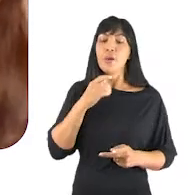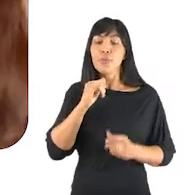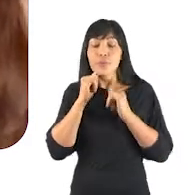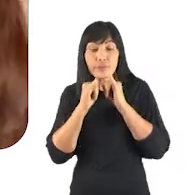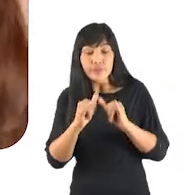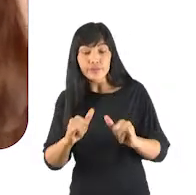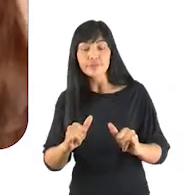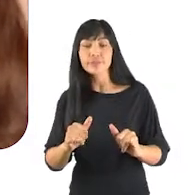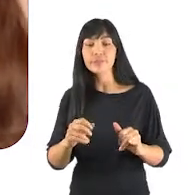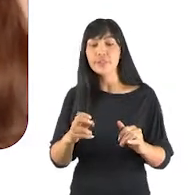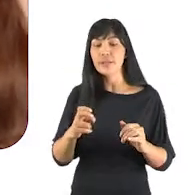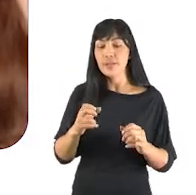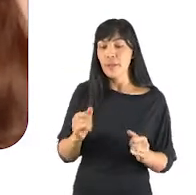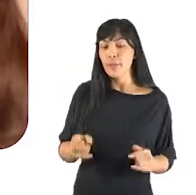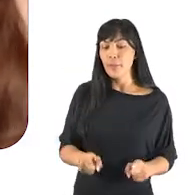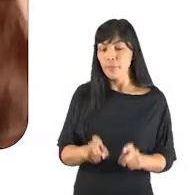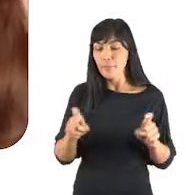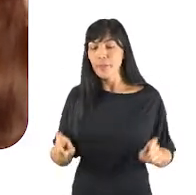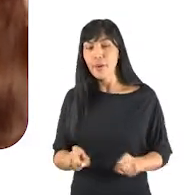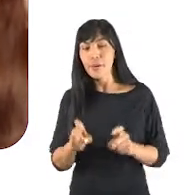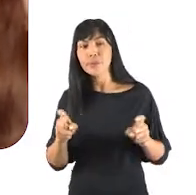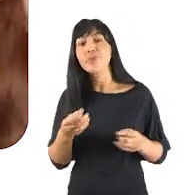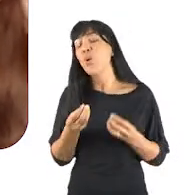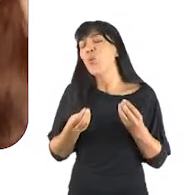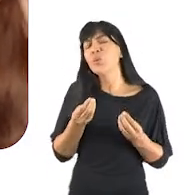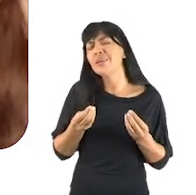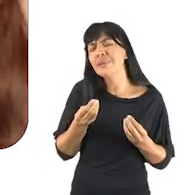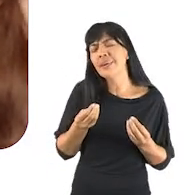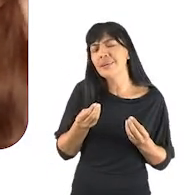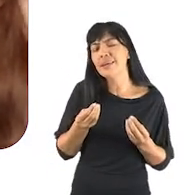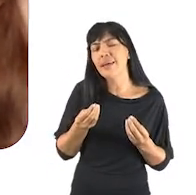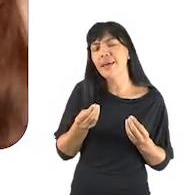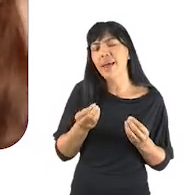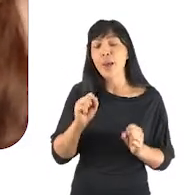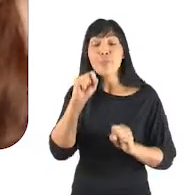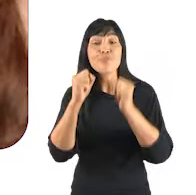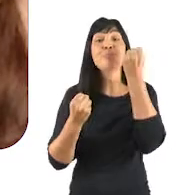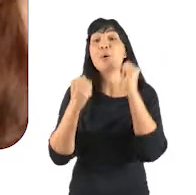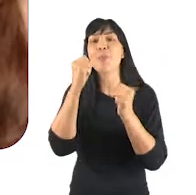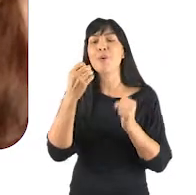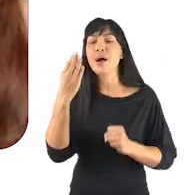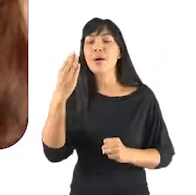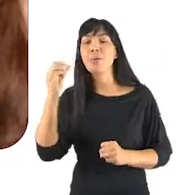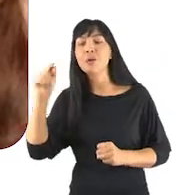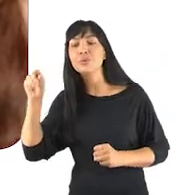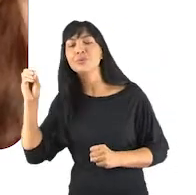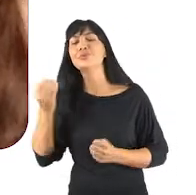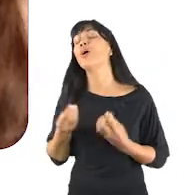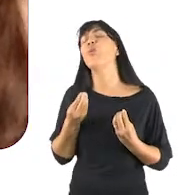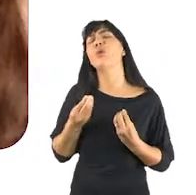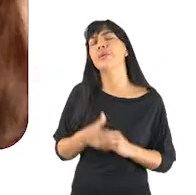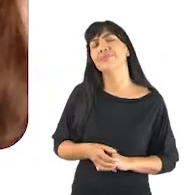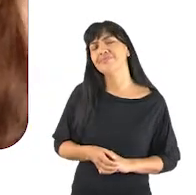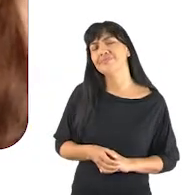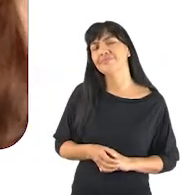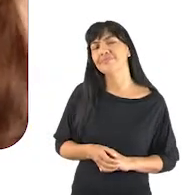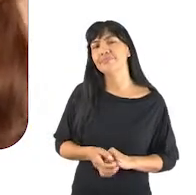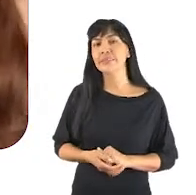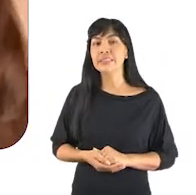digital. Na tua visão, o que que é a Indústria 4.0? O que representa a Indústria